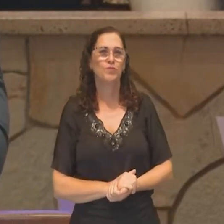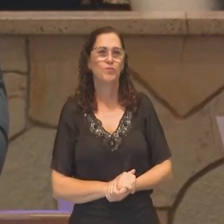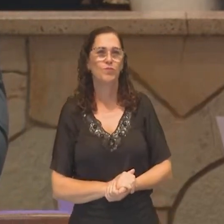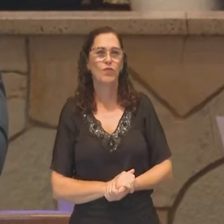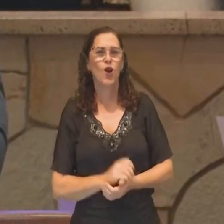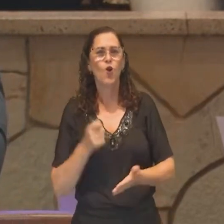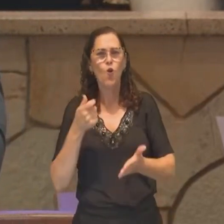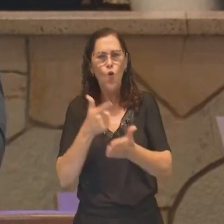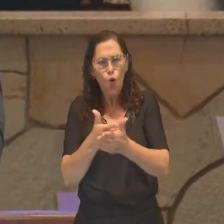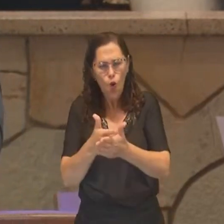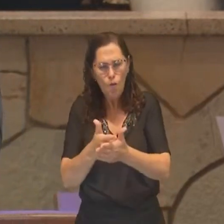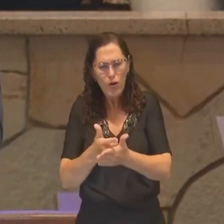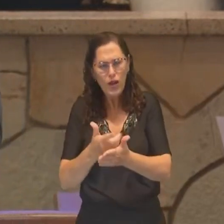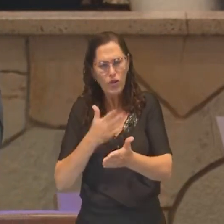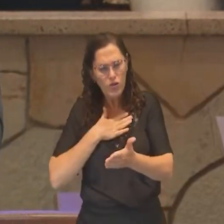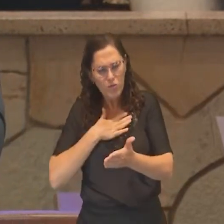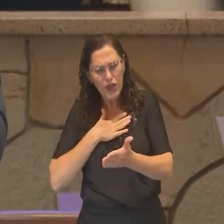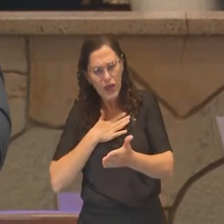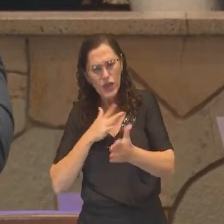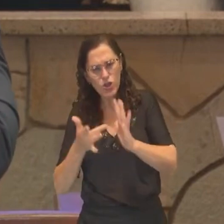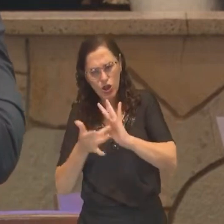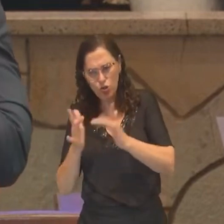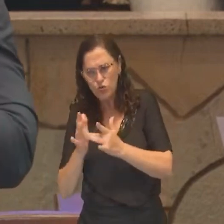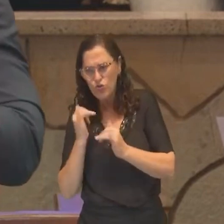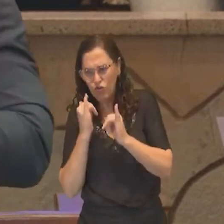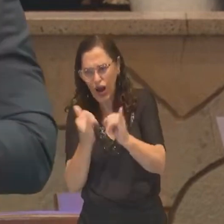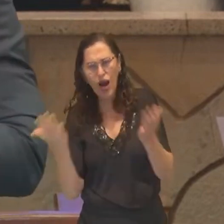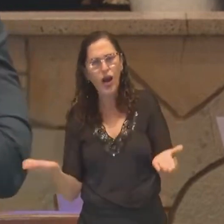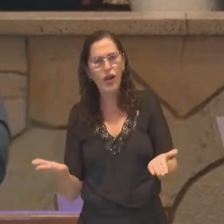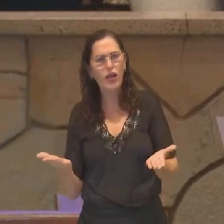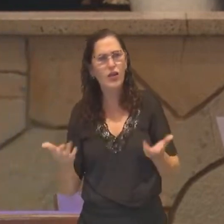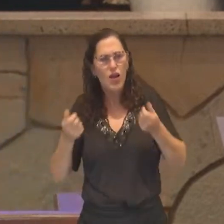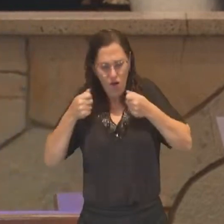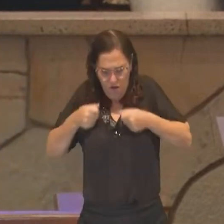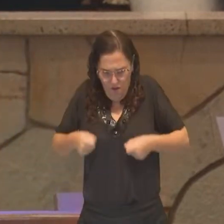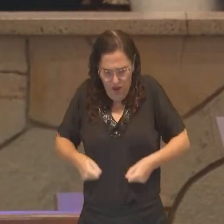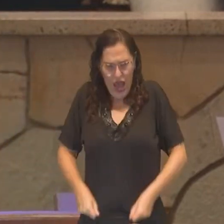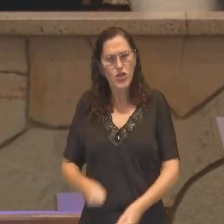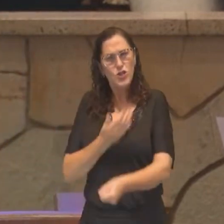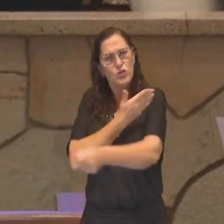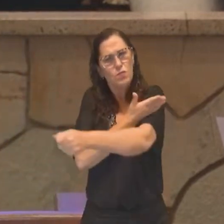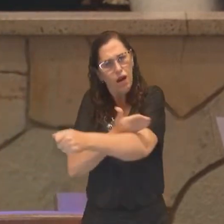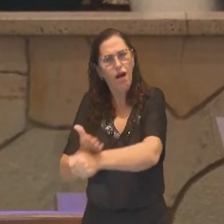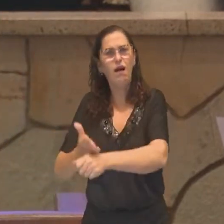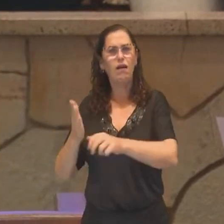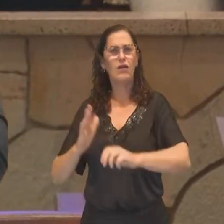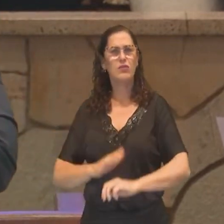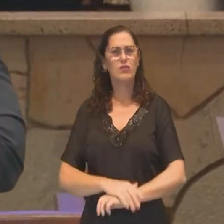Compre de mim ouro refinado, compre roupa ou vestes brancas.